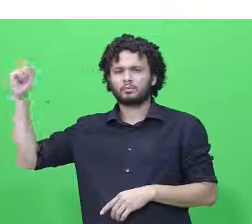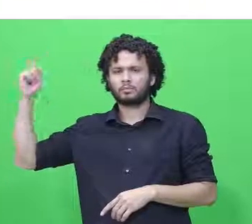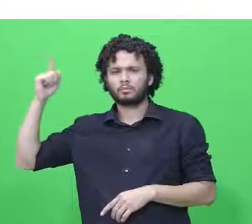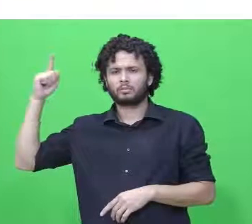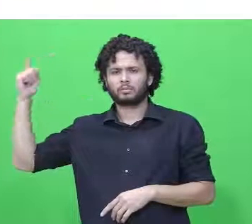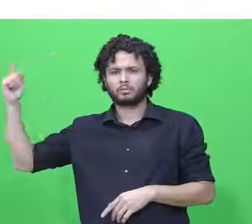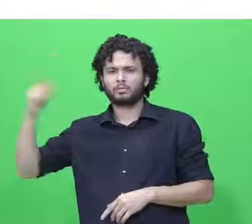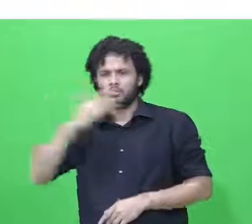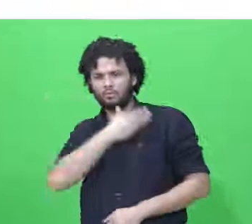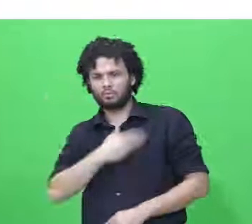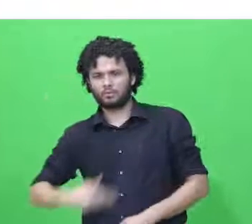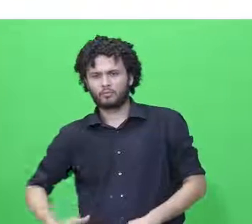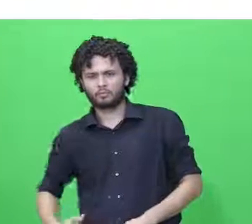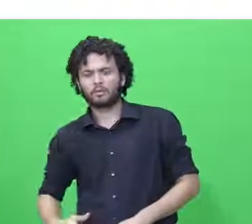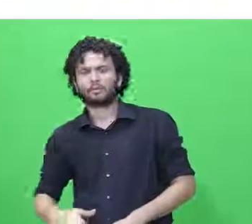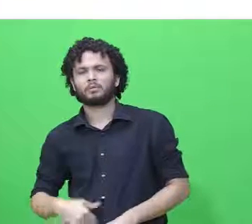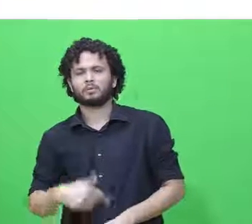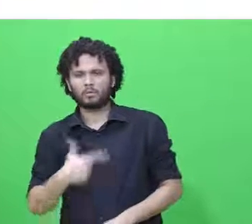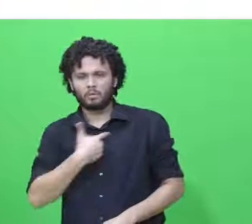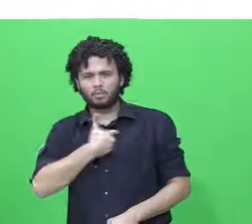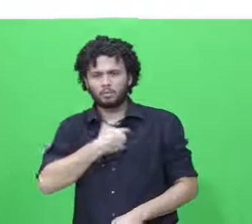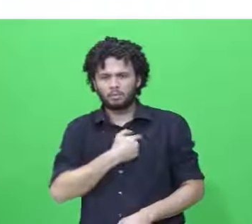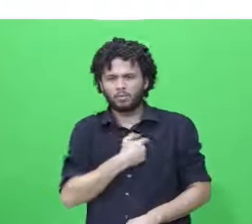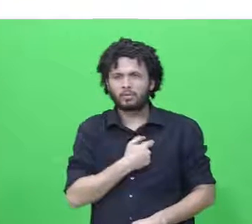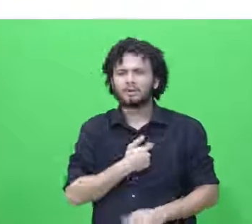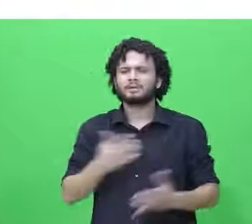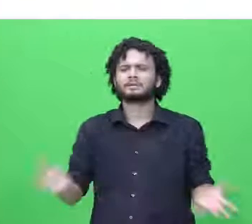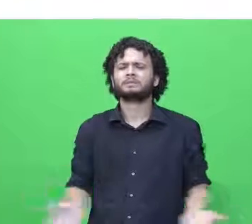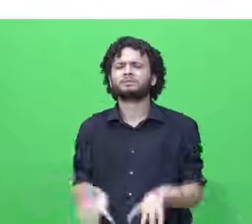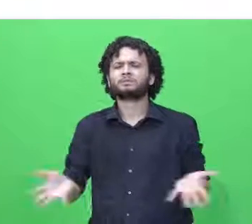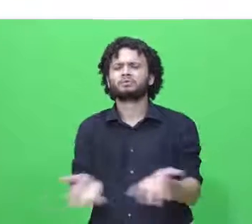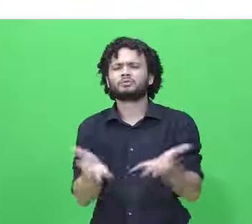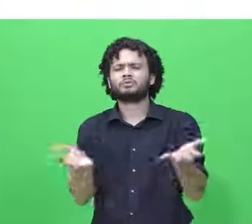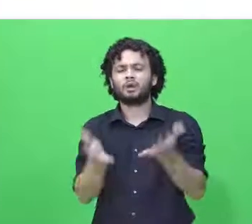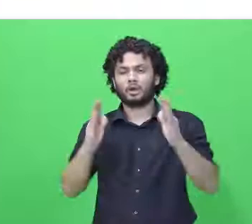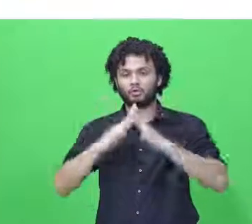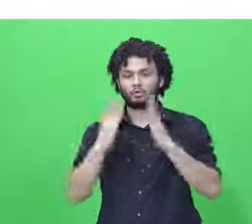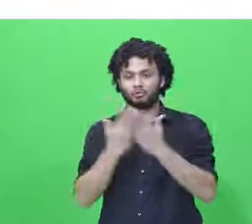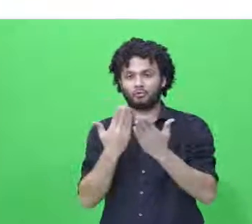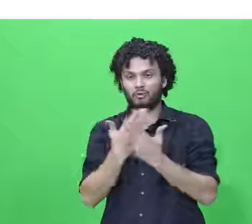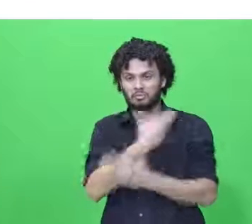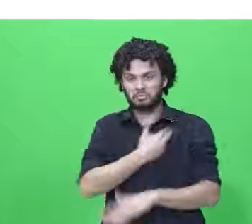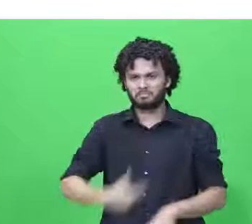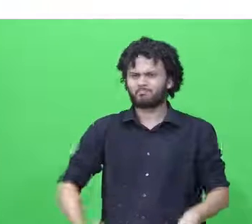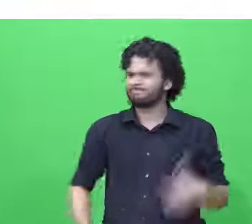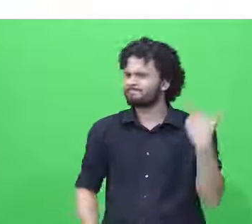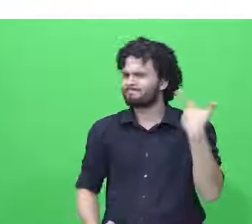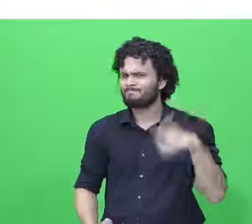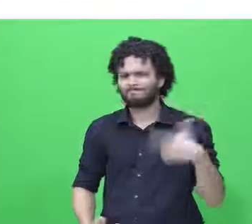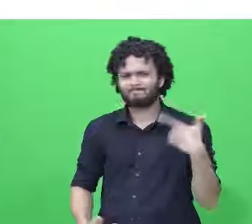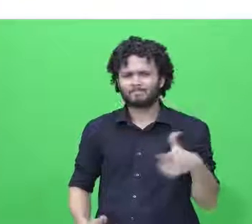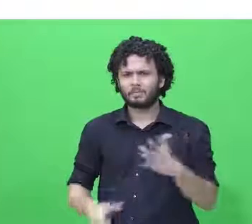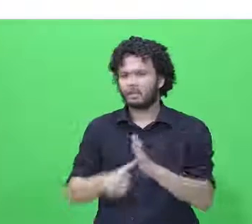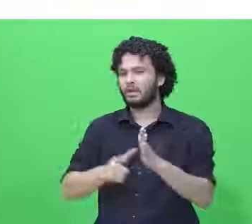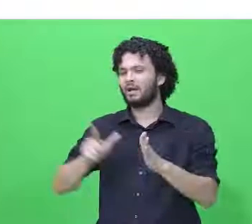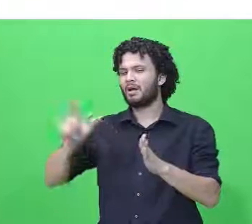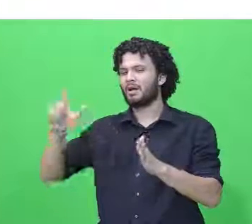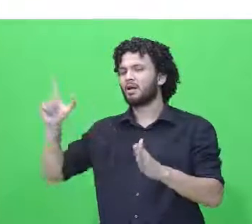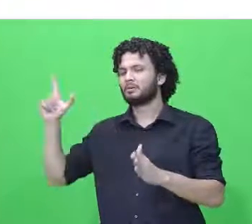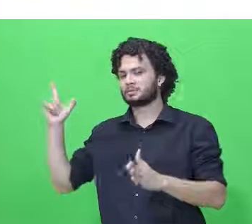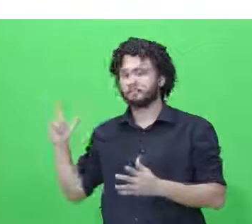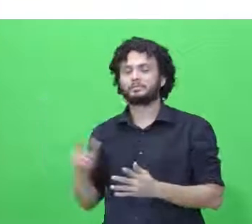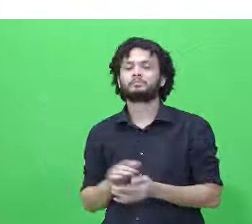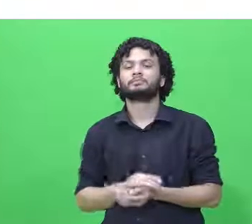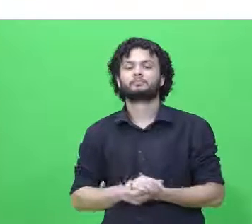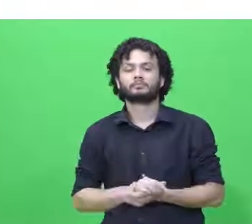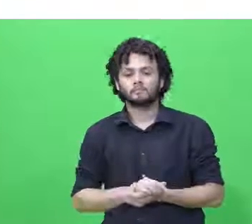do governo varguista, que ele também vai incentivar, inclusive, as escolas públicas, que não existiam no Brasil nesse período, tá? Isso